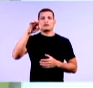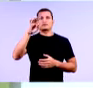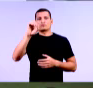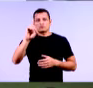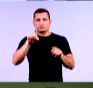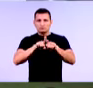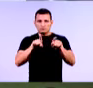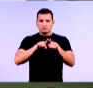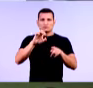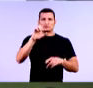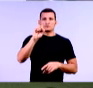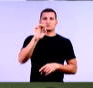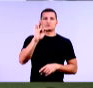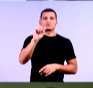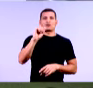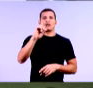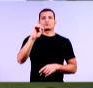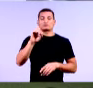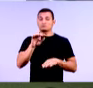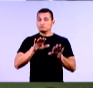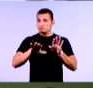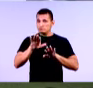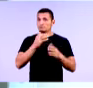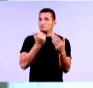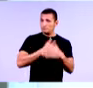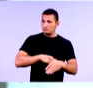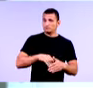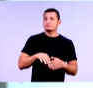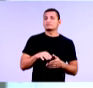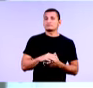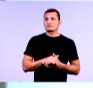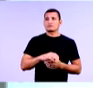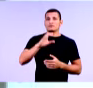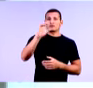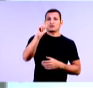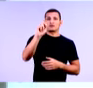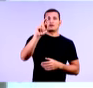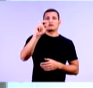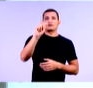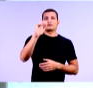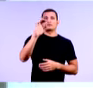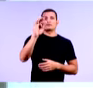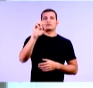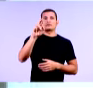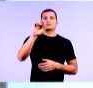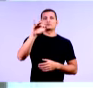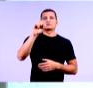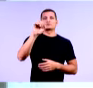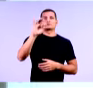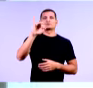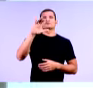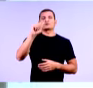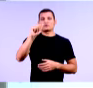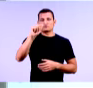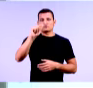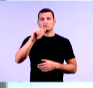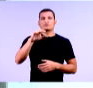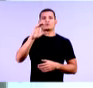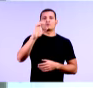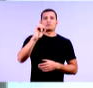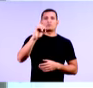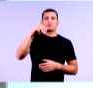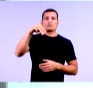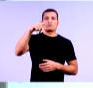vai não, professor? Isso aí é uma pergunta básica. Característica, o que ele é, comportamento, o que ele faz,